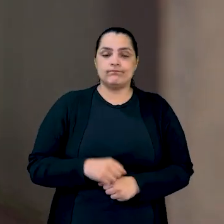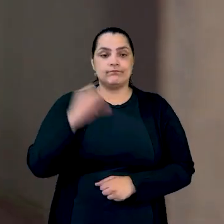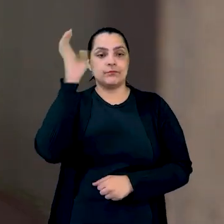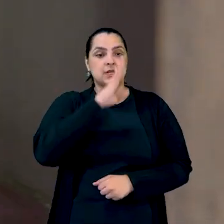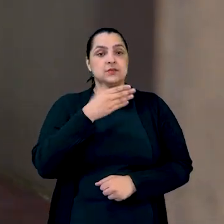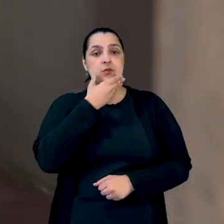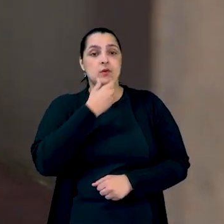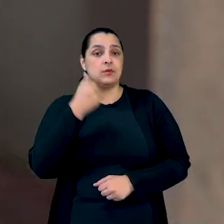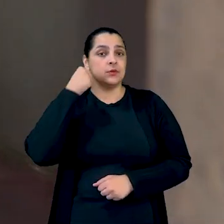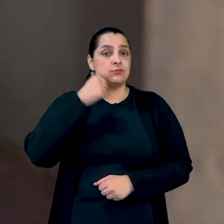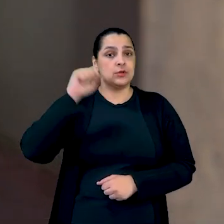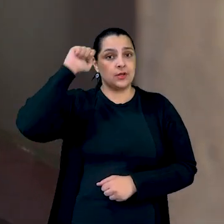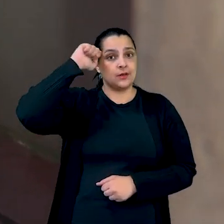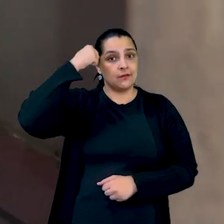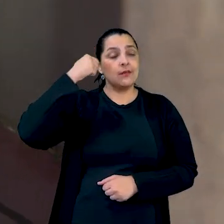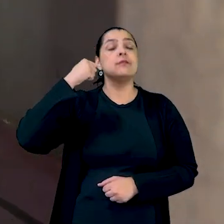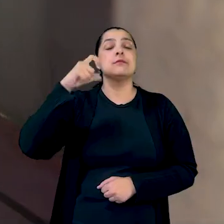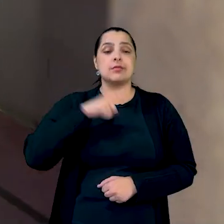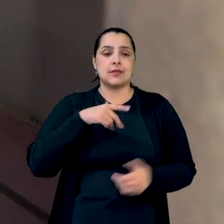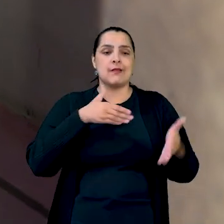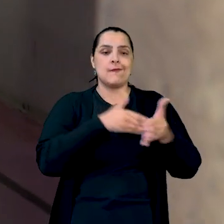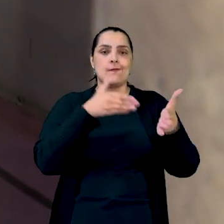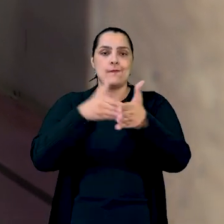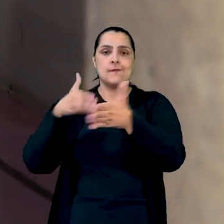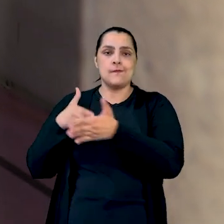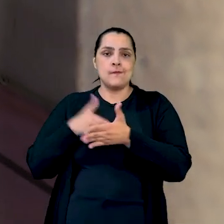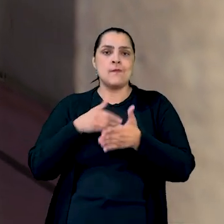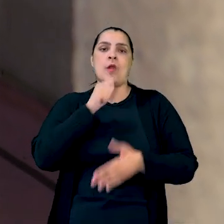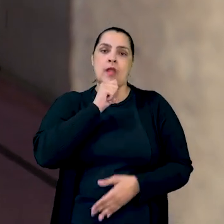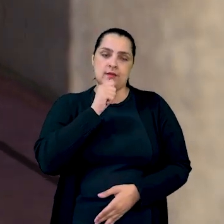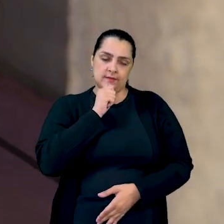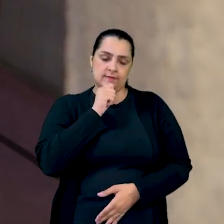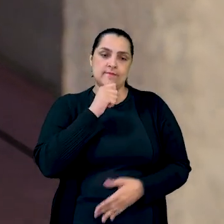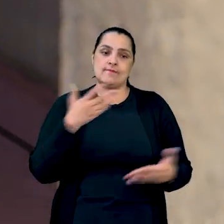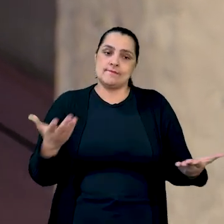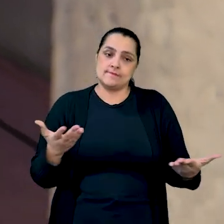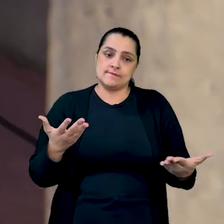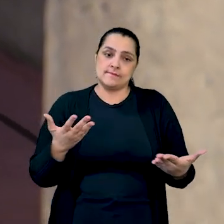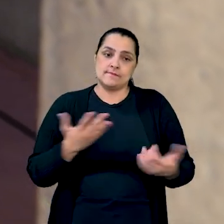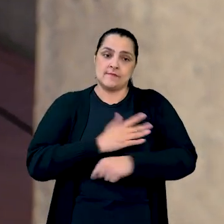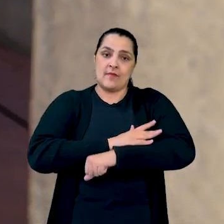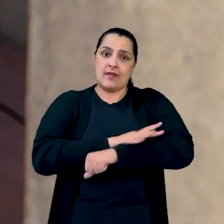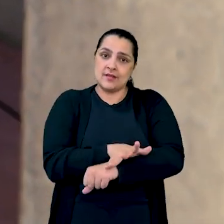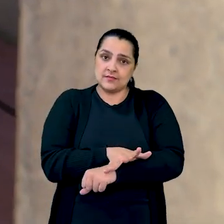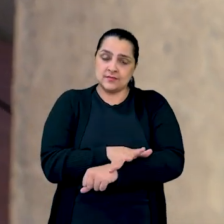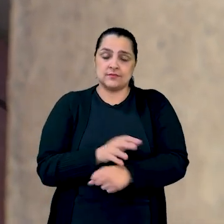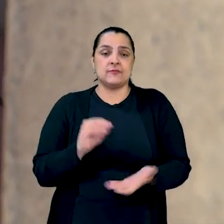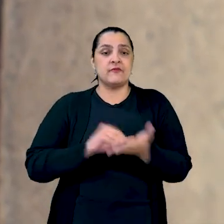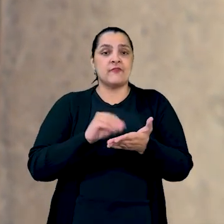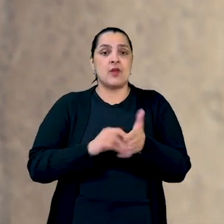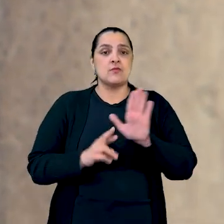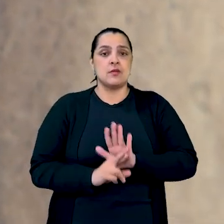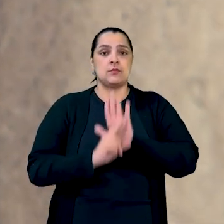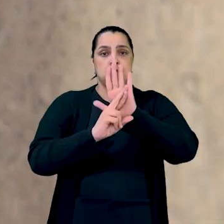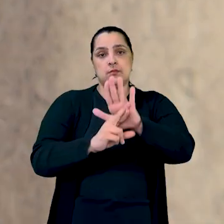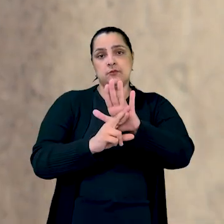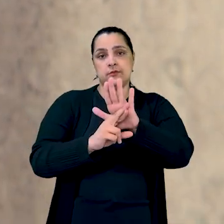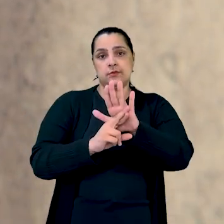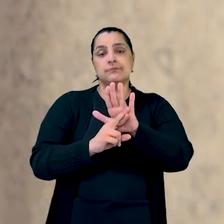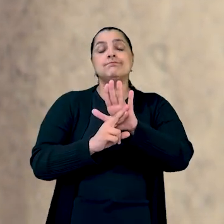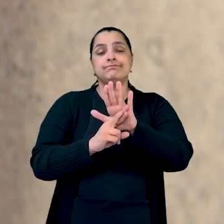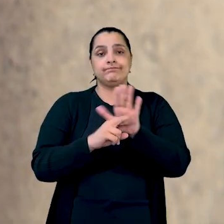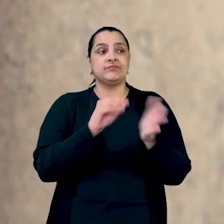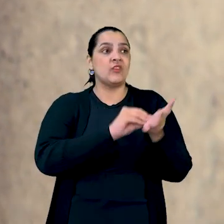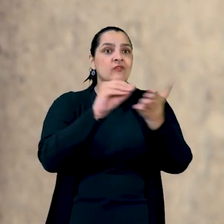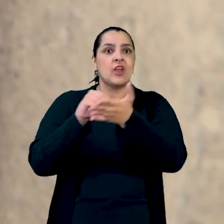No Brasil, homens e mulheres negras enfrentam barreiras estruturais, como o racismo, a falta de